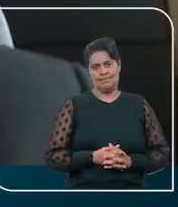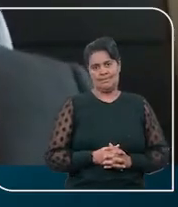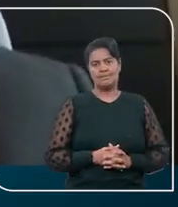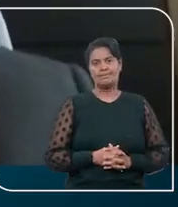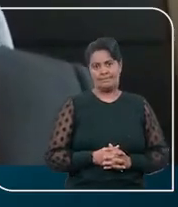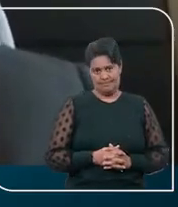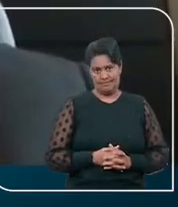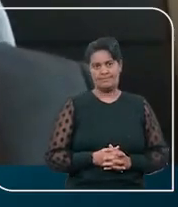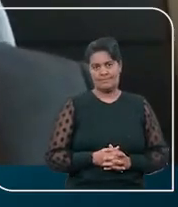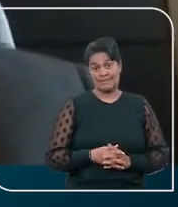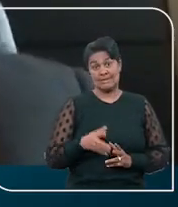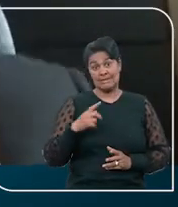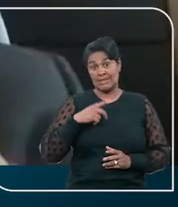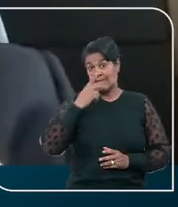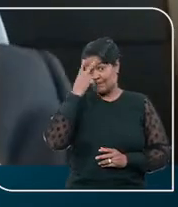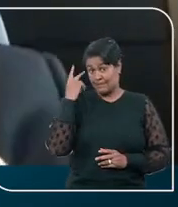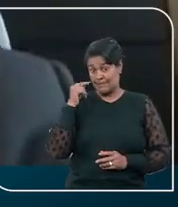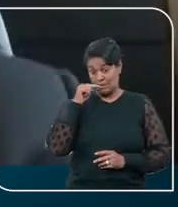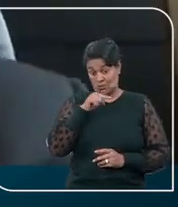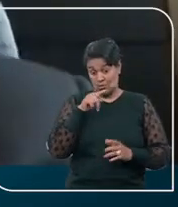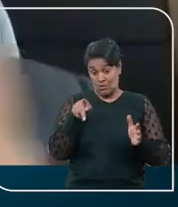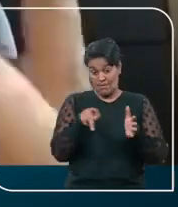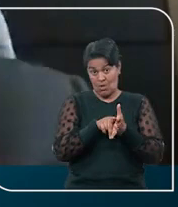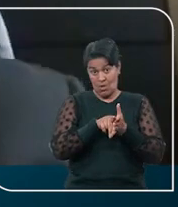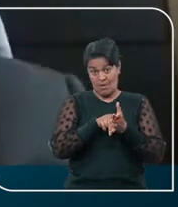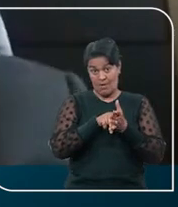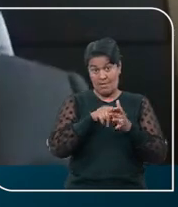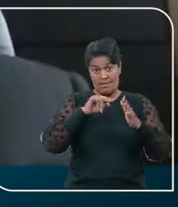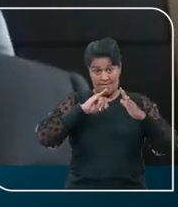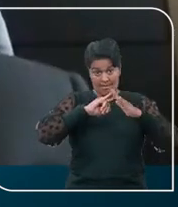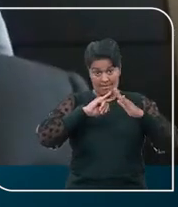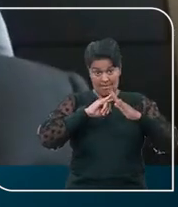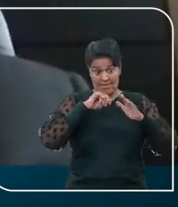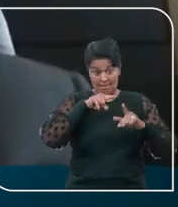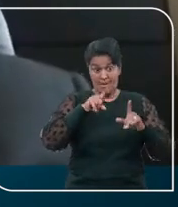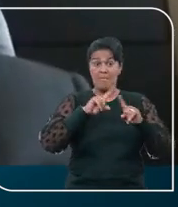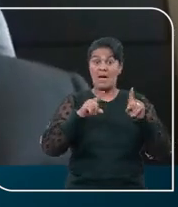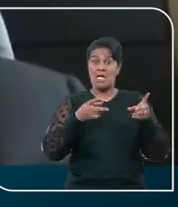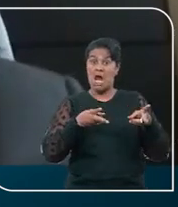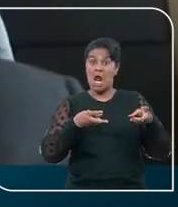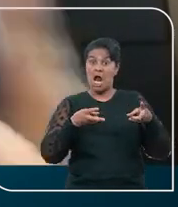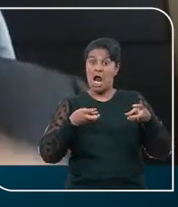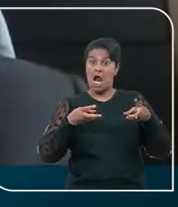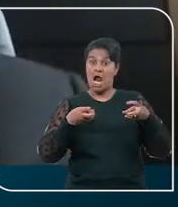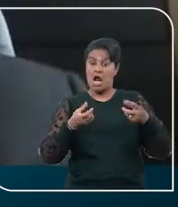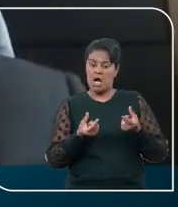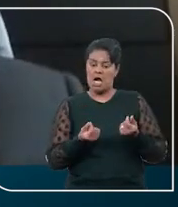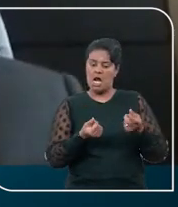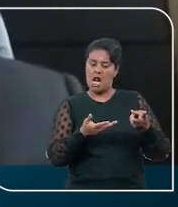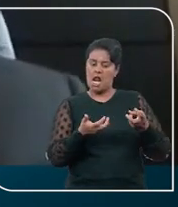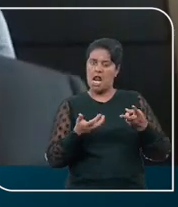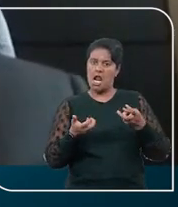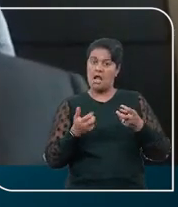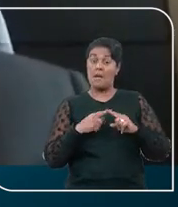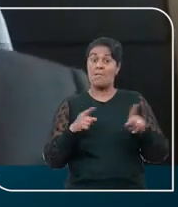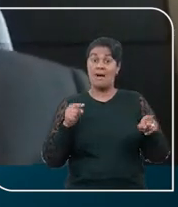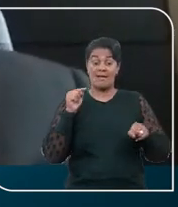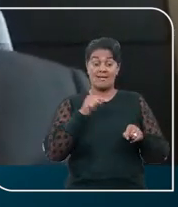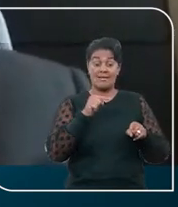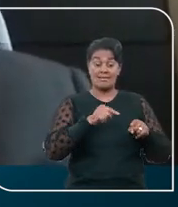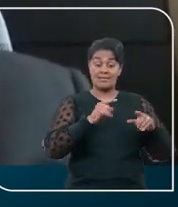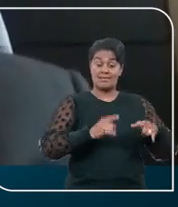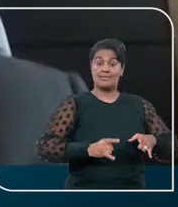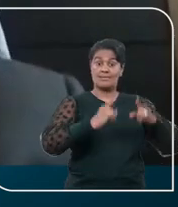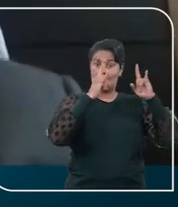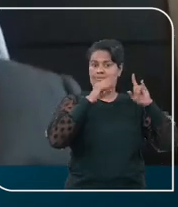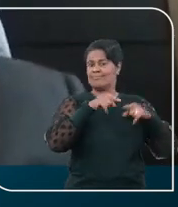estaria explorando economicamente o imóvel e não estaria fazendo dele a sua moradia e o condomínio não estaria vocacionado para